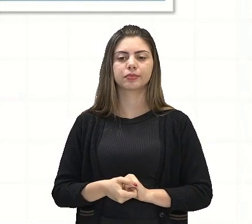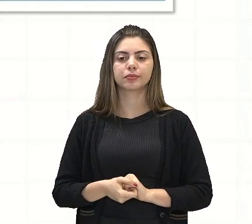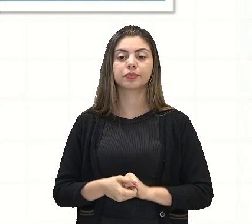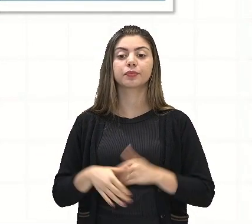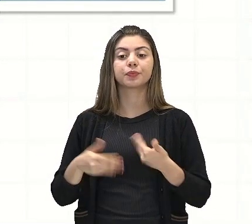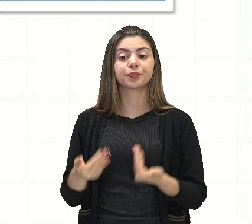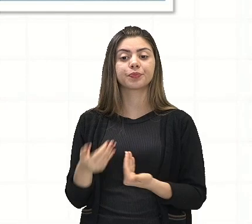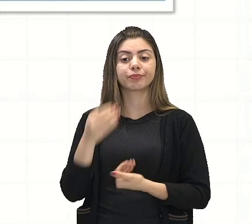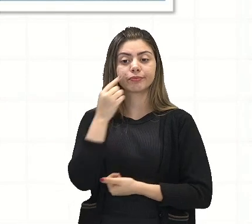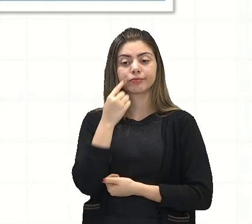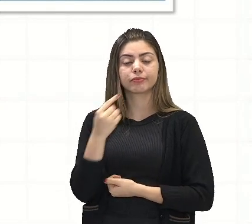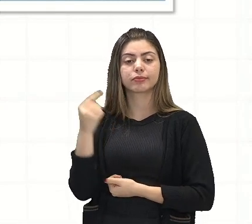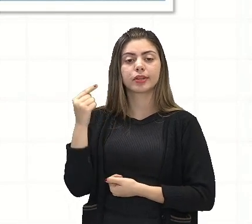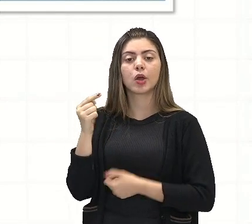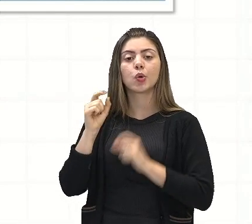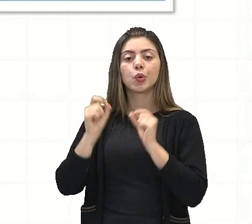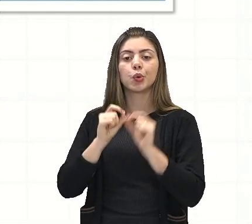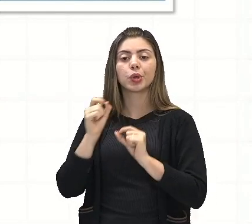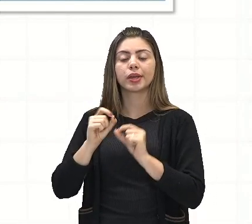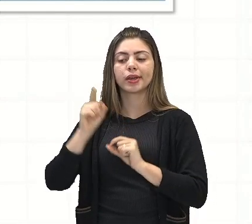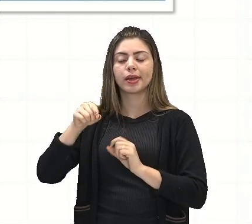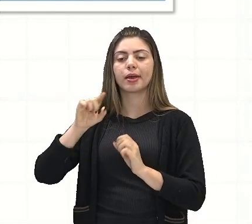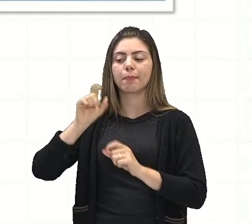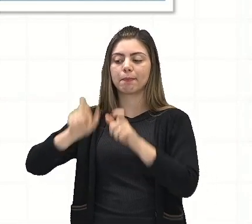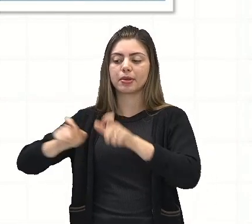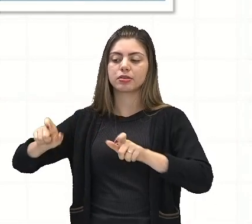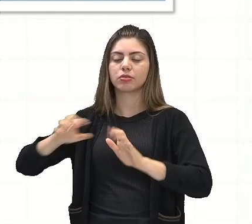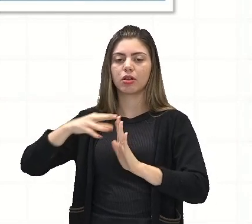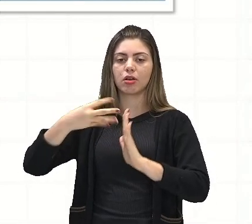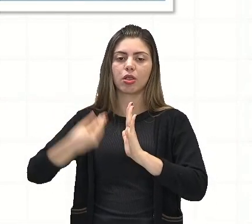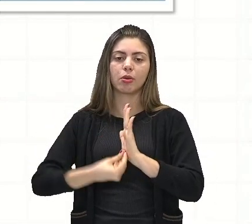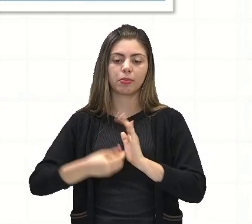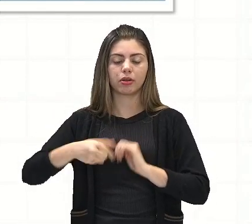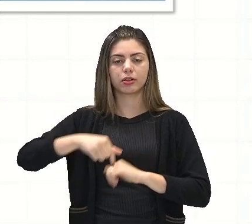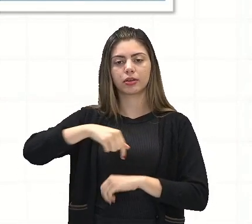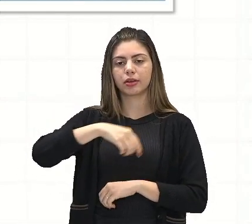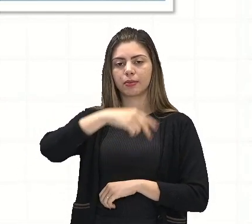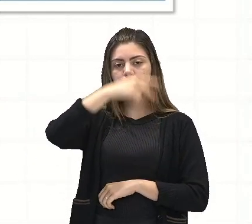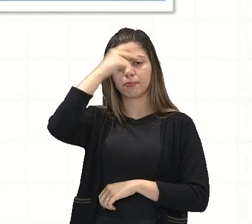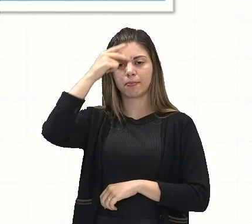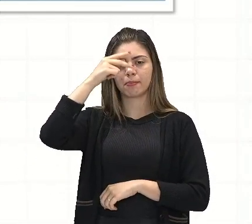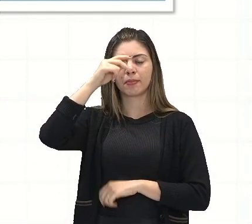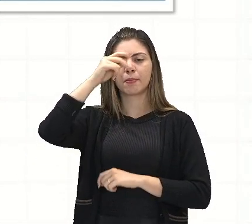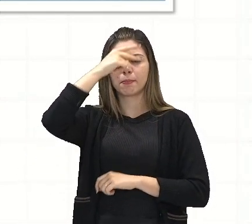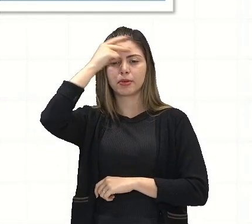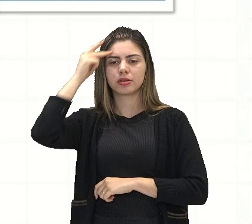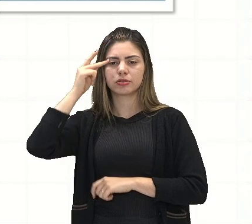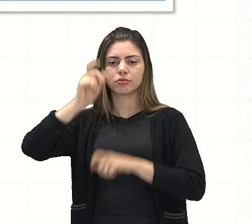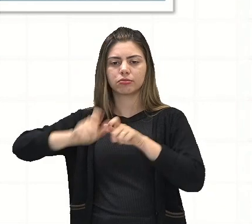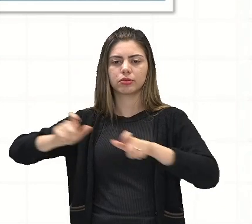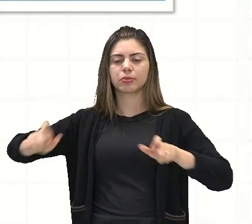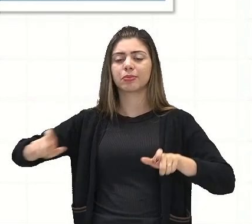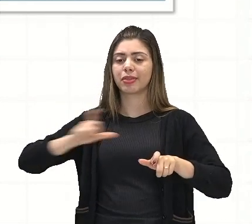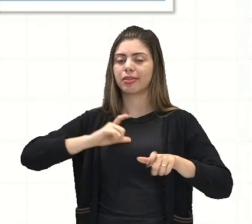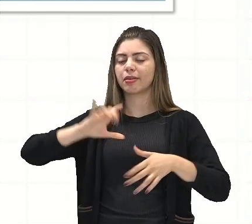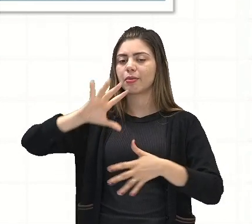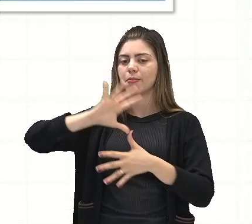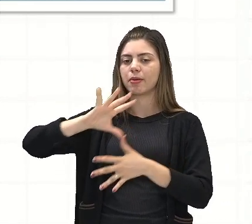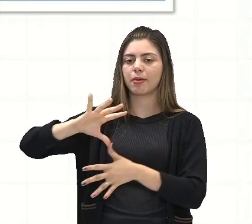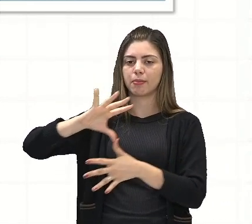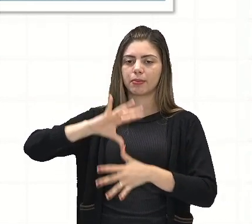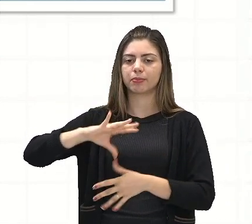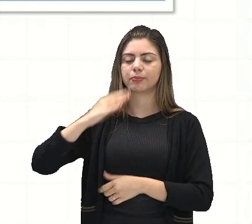aí, né, os quilombos, né, pessoas quilombolas no Brasil, que está sendo demonstrado aqui no nosso mapa. São